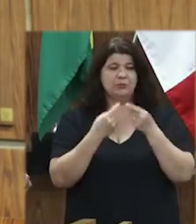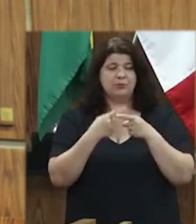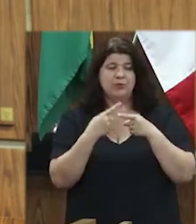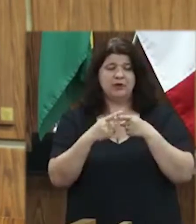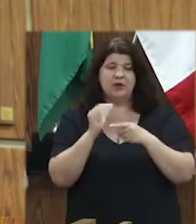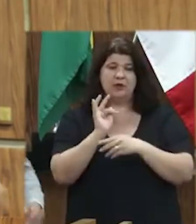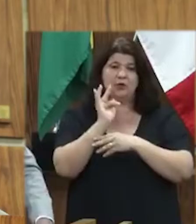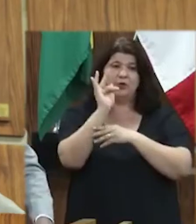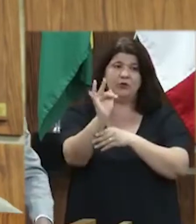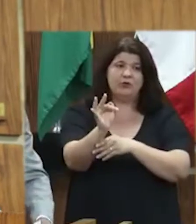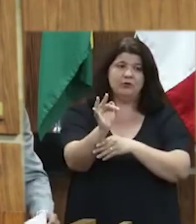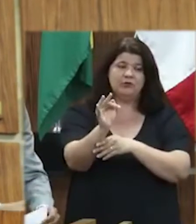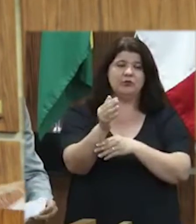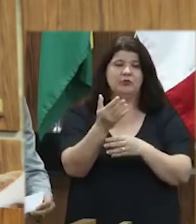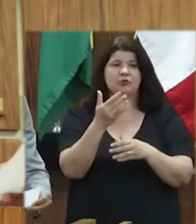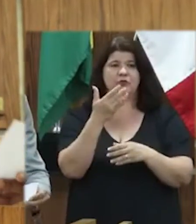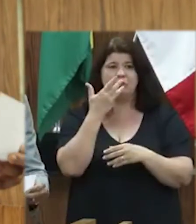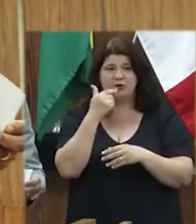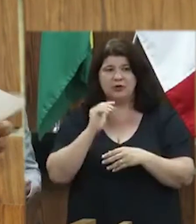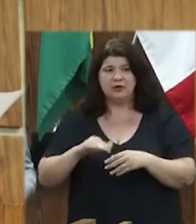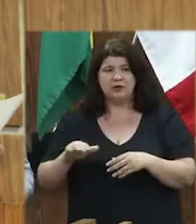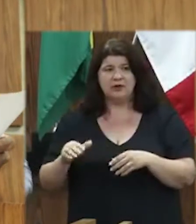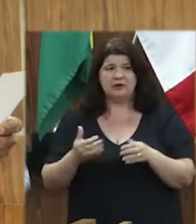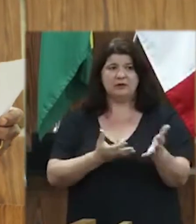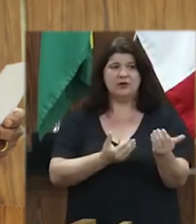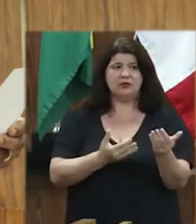crianças e dos nossos jovens.